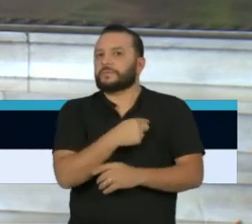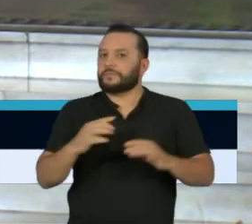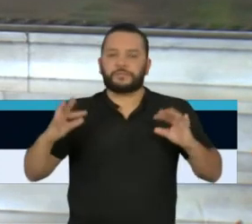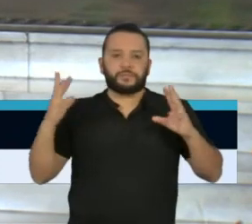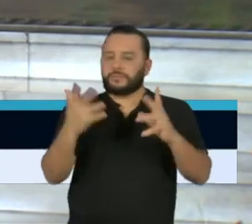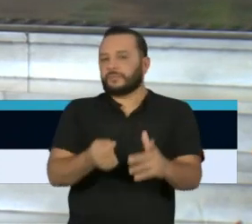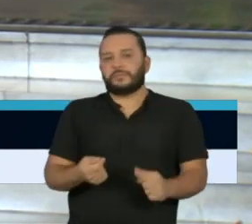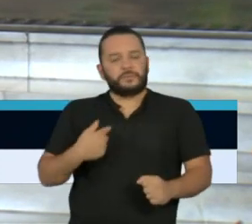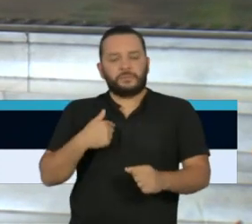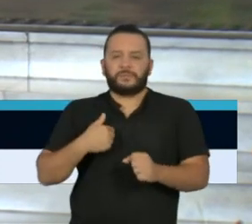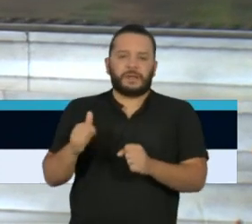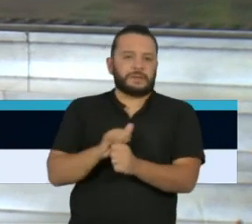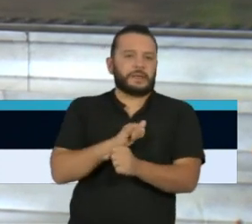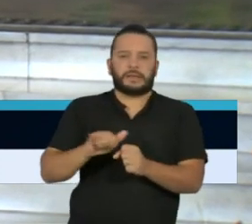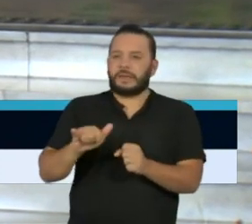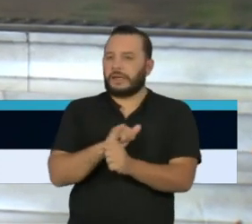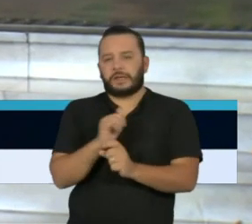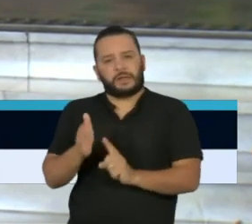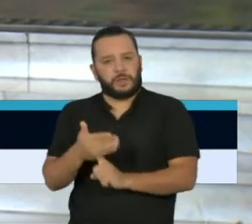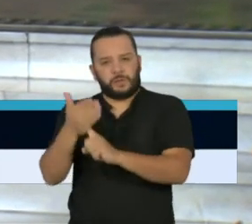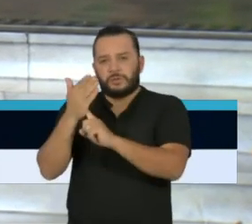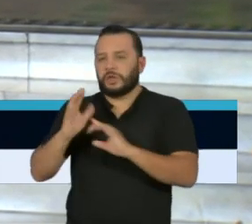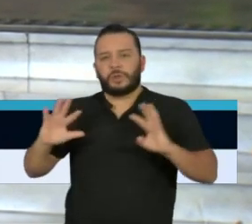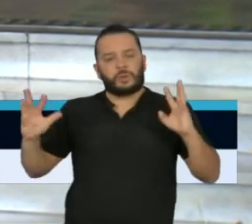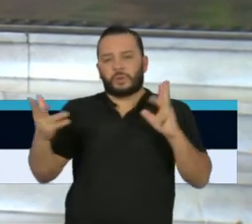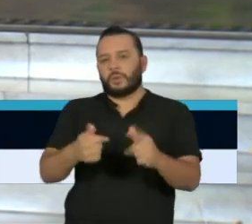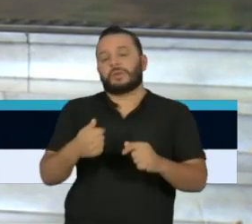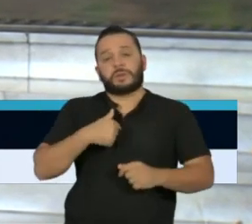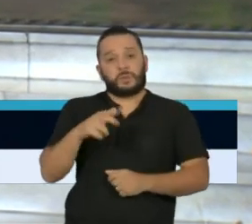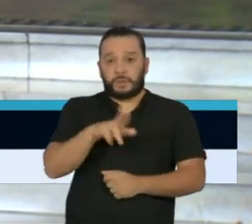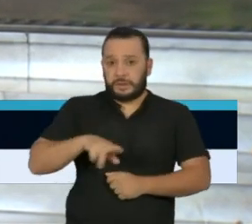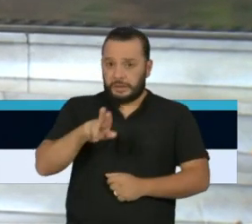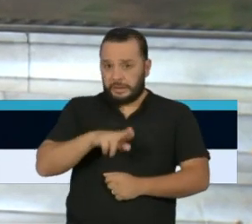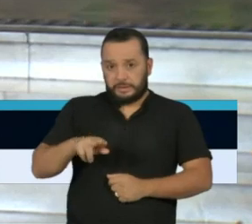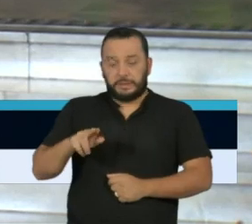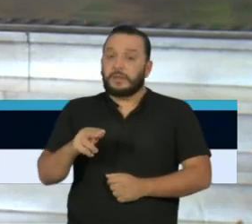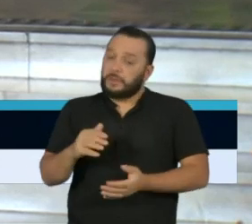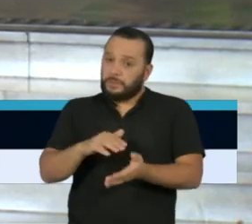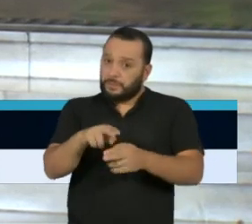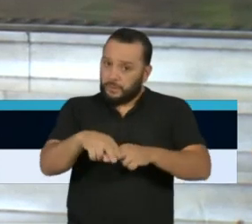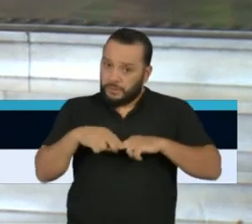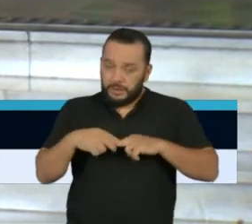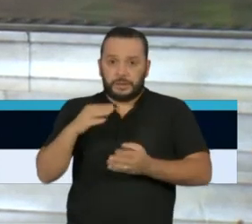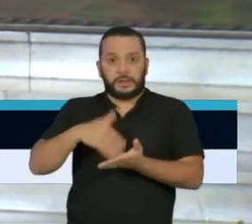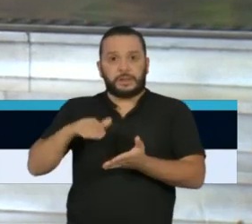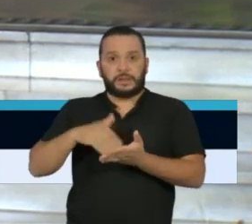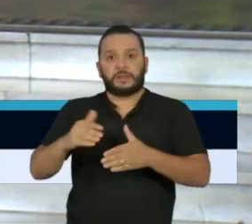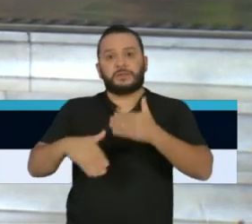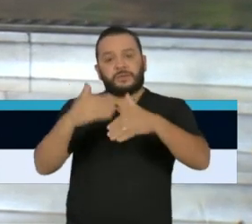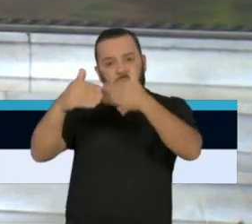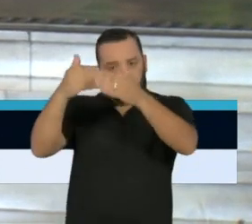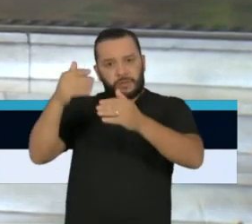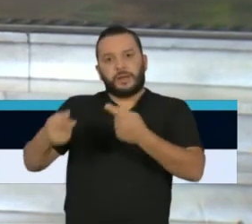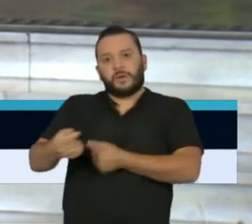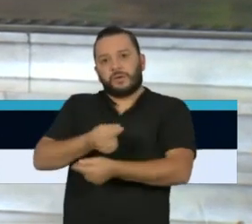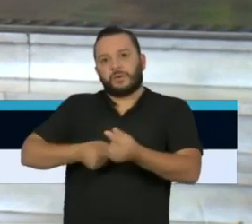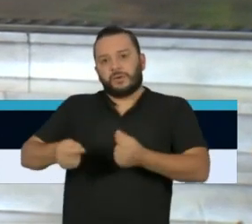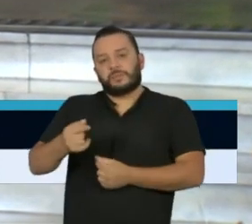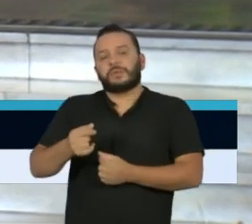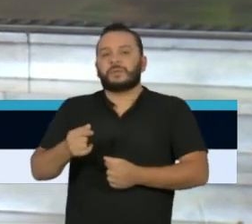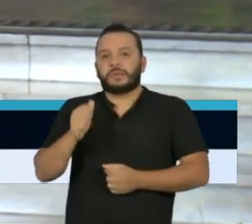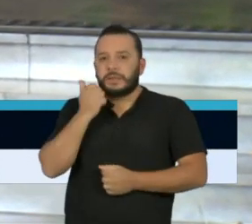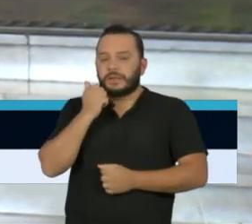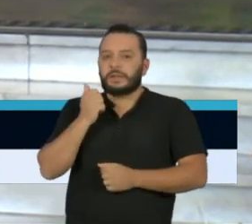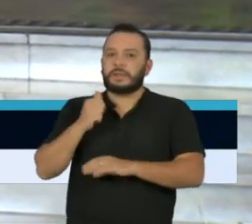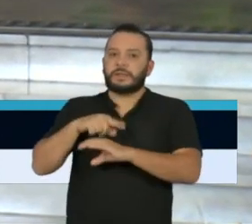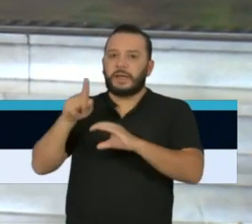e ferramentas possíveis de tecnologia, por isso a nossa Secretaria de Desenvolvimento Econômico, Ciência e Tecnologia, sob a